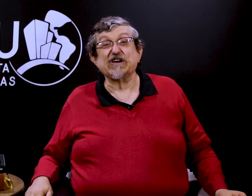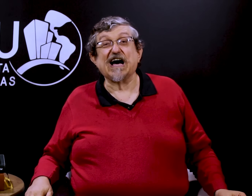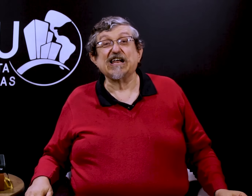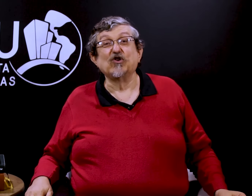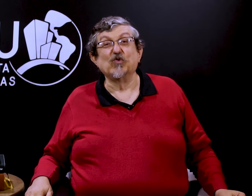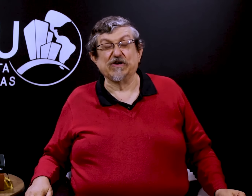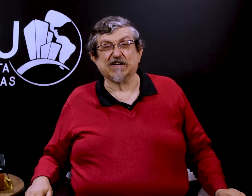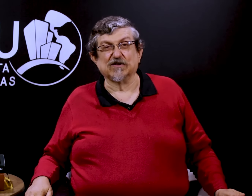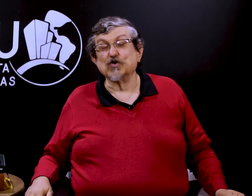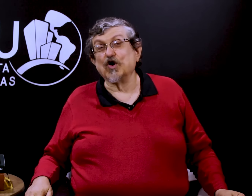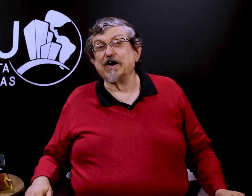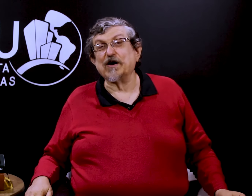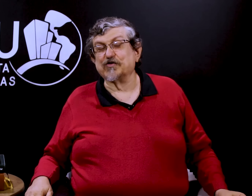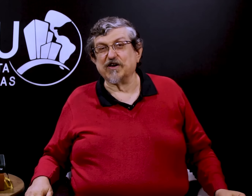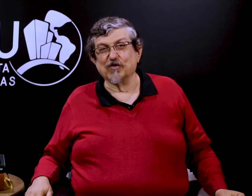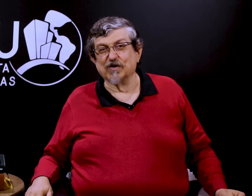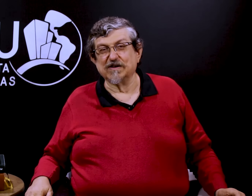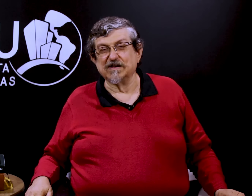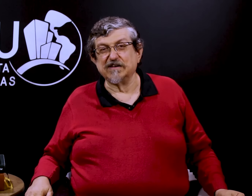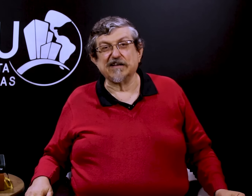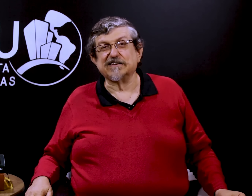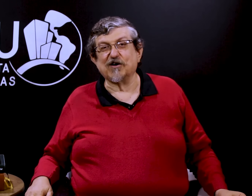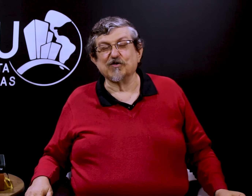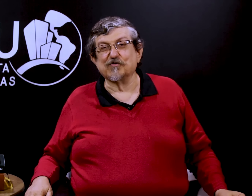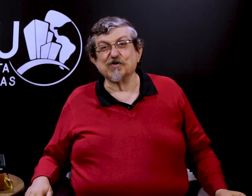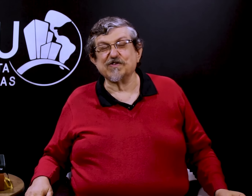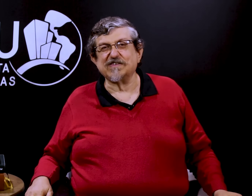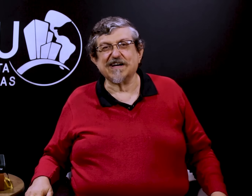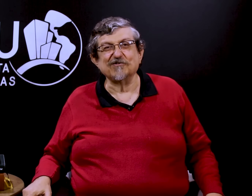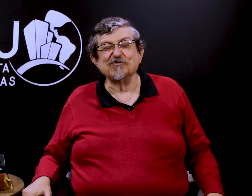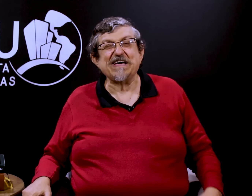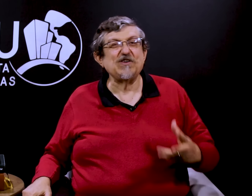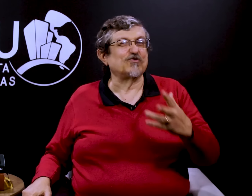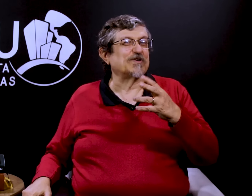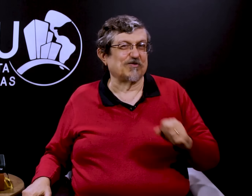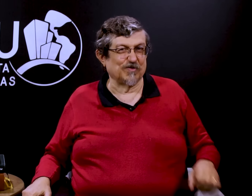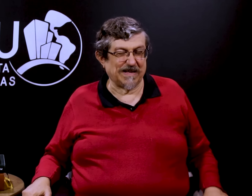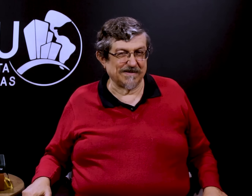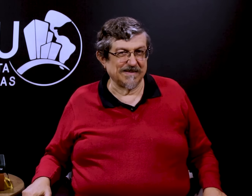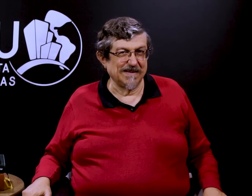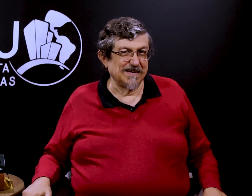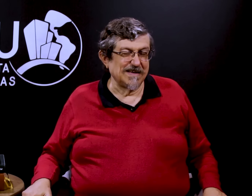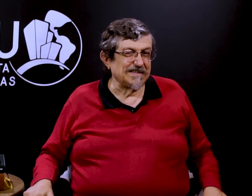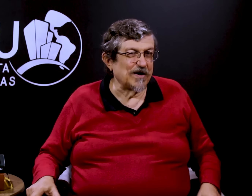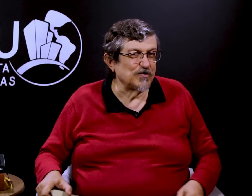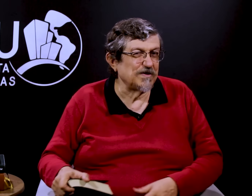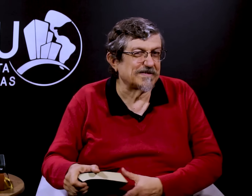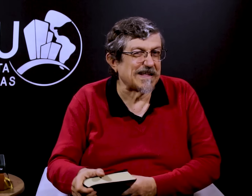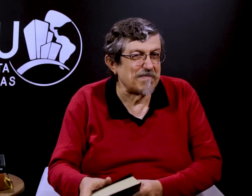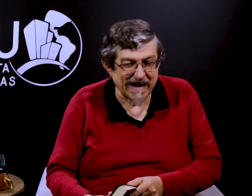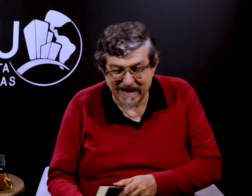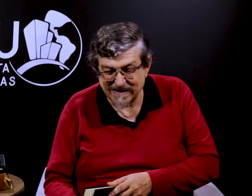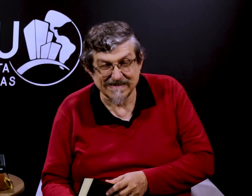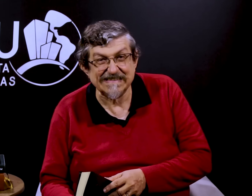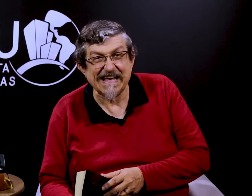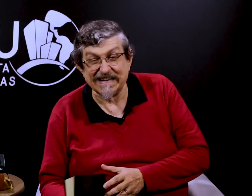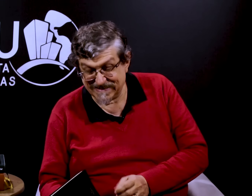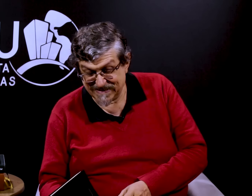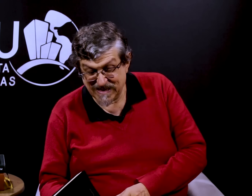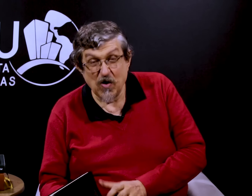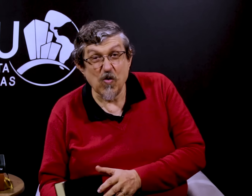Jacó, diga aleluia, glória ao Senhor, e então eu vou te ensinar. Não é isso que acontece. Deus não